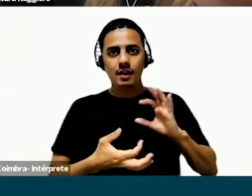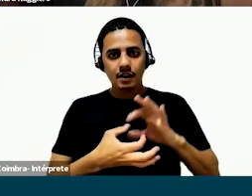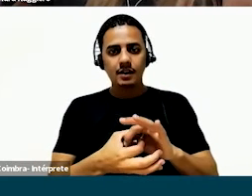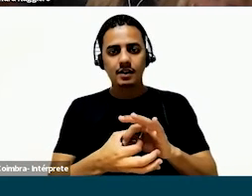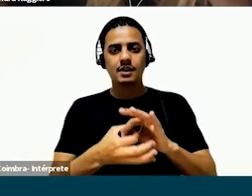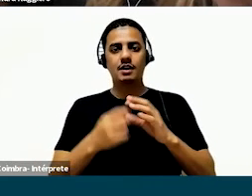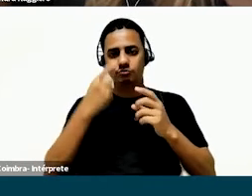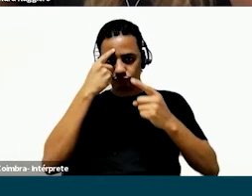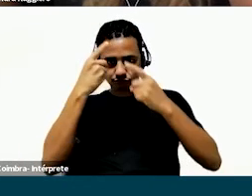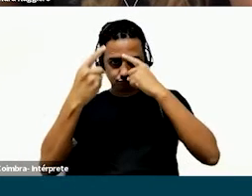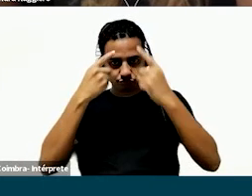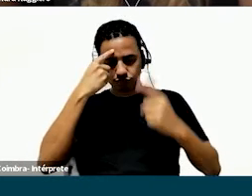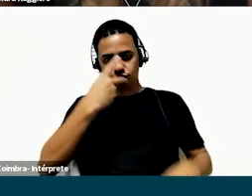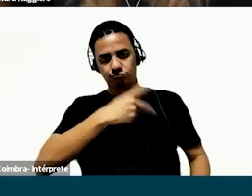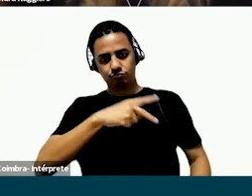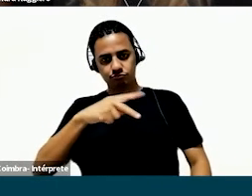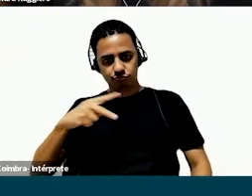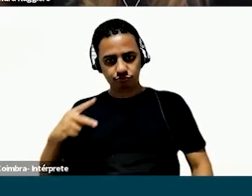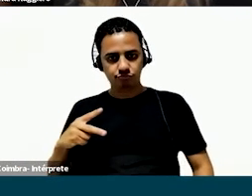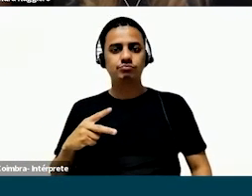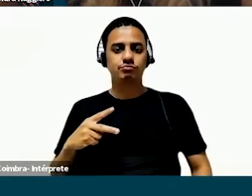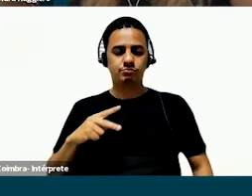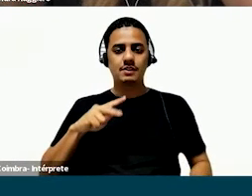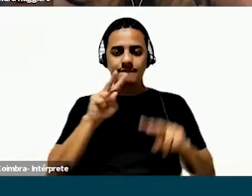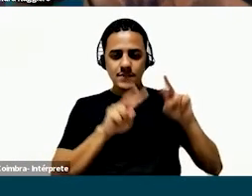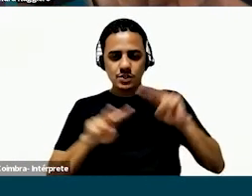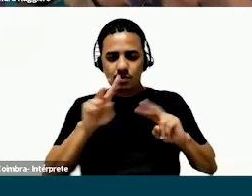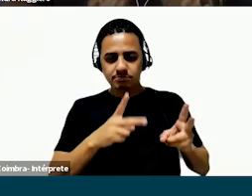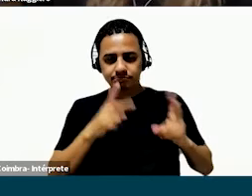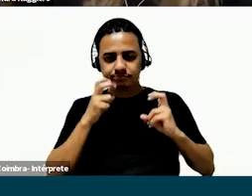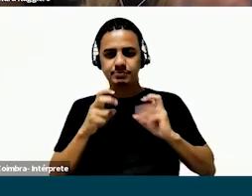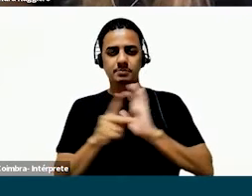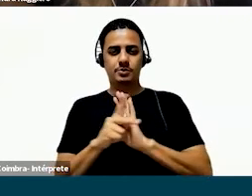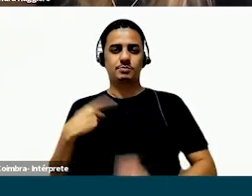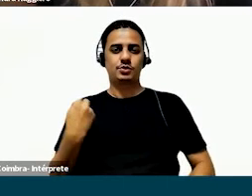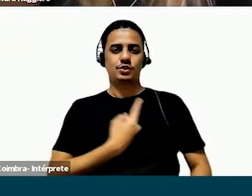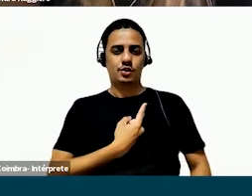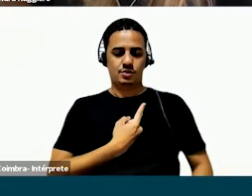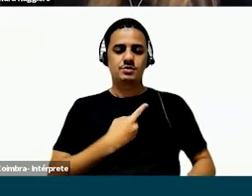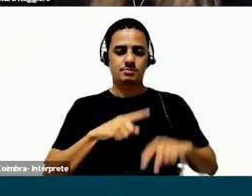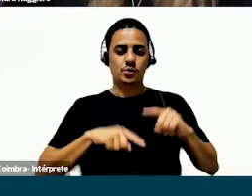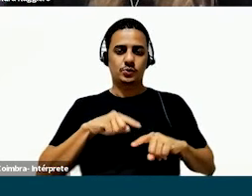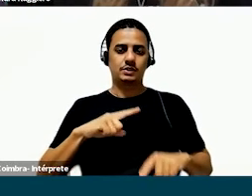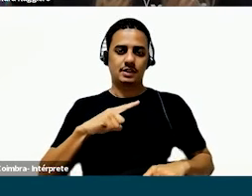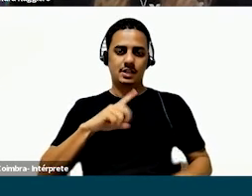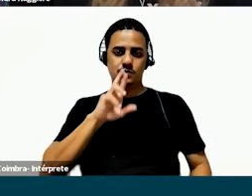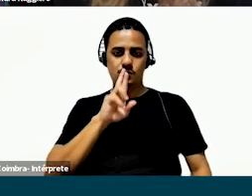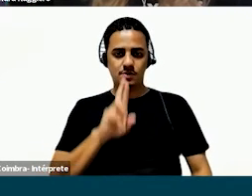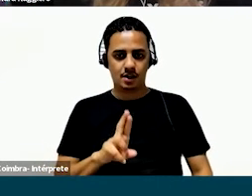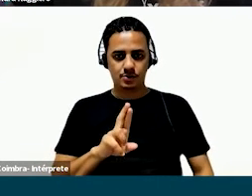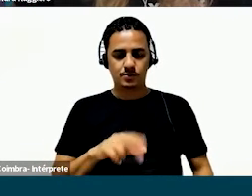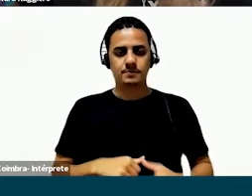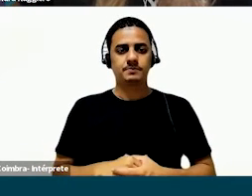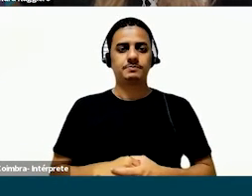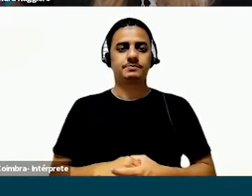decisão baseada nos insights que ela obteve ao visualizar o nosso produto, ao resultado aqui que a gente tem.